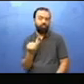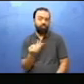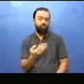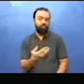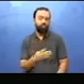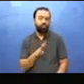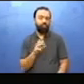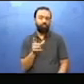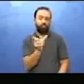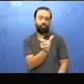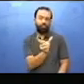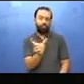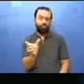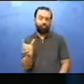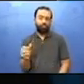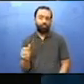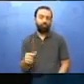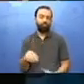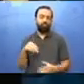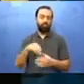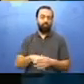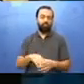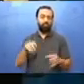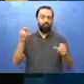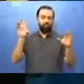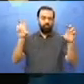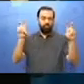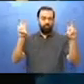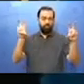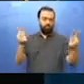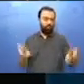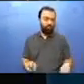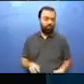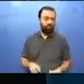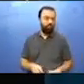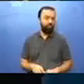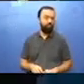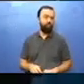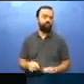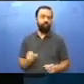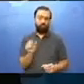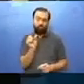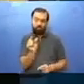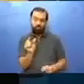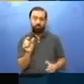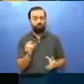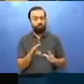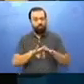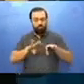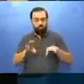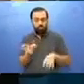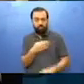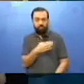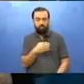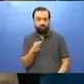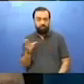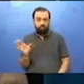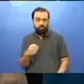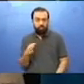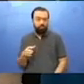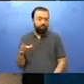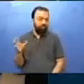palavras tem esse título? Vamos contar? O que a gente usa para separar uma palavra da outra? Espacinho imaginário.